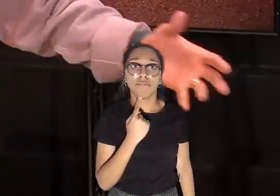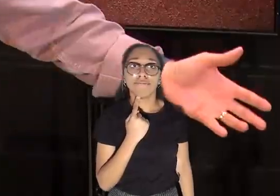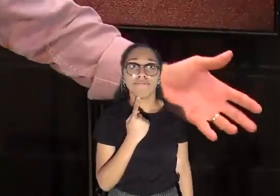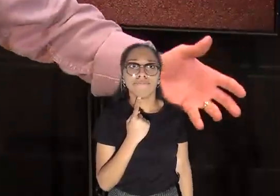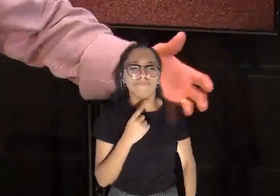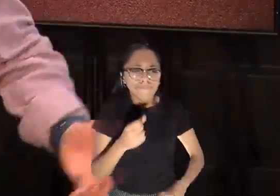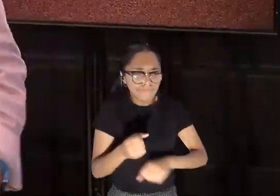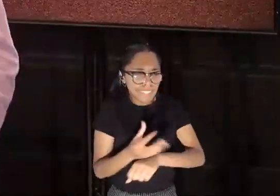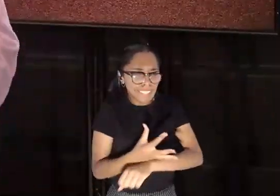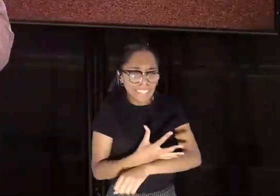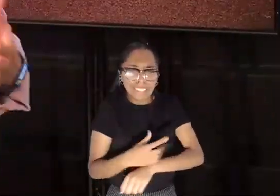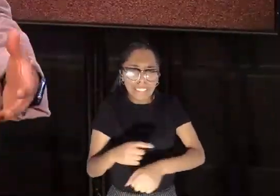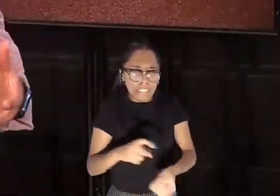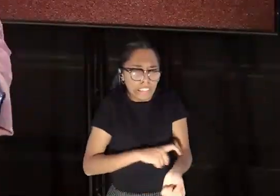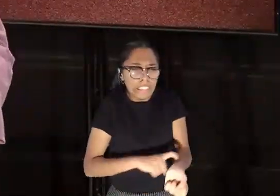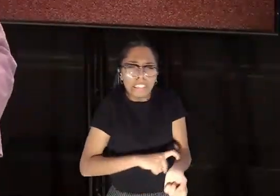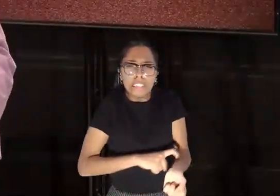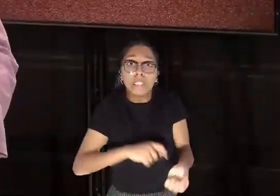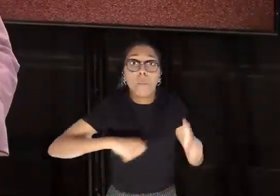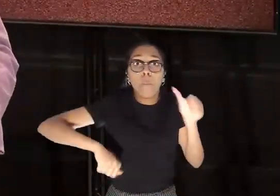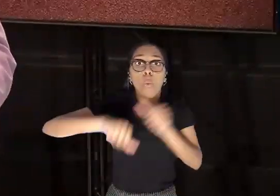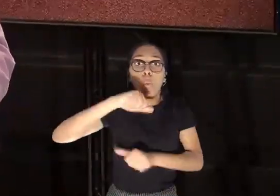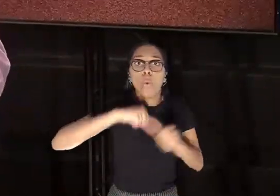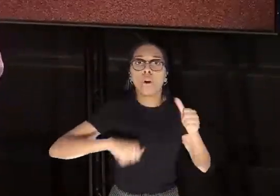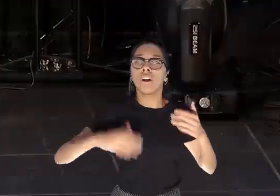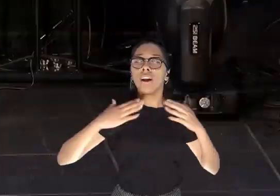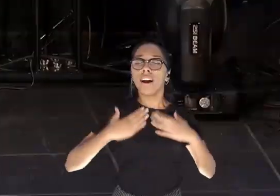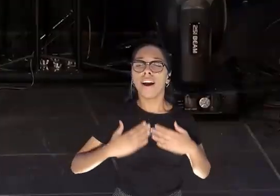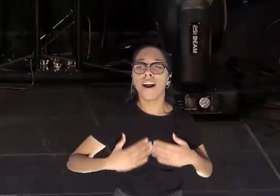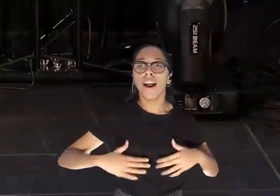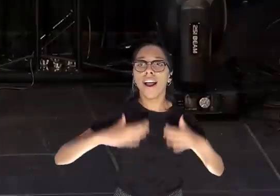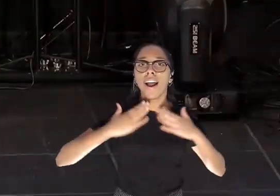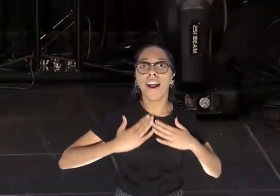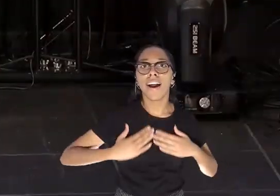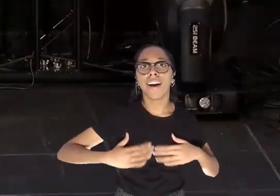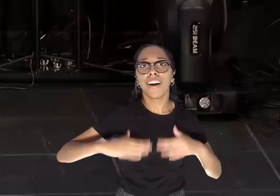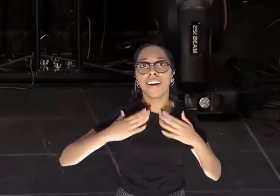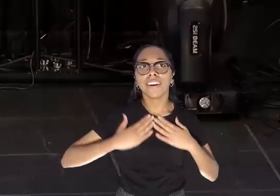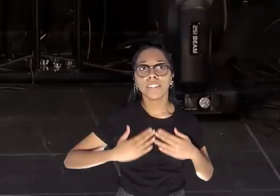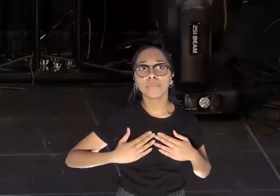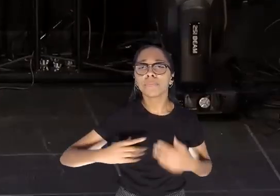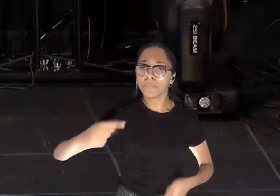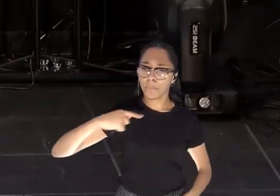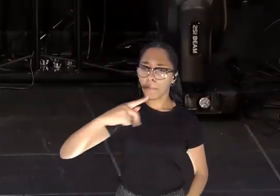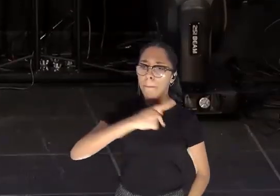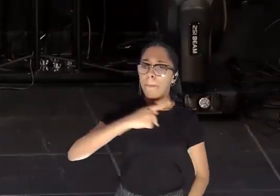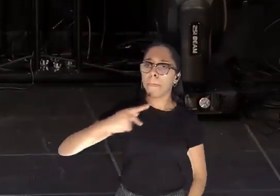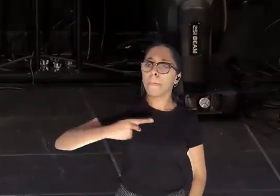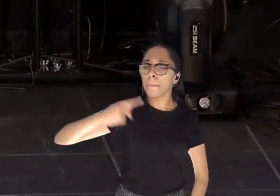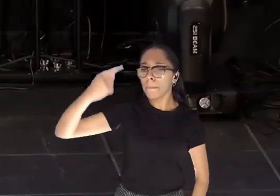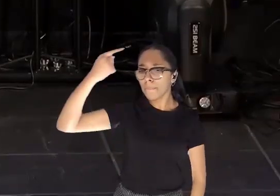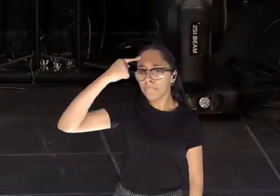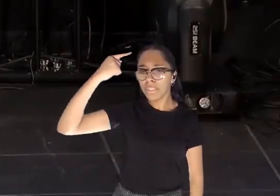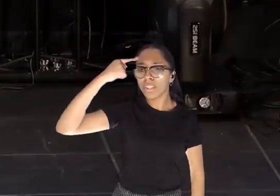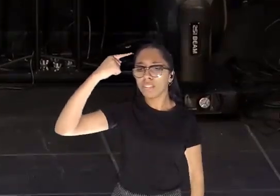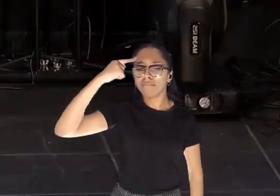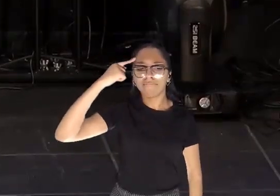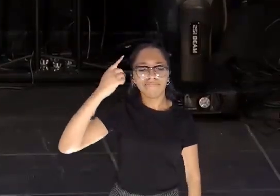muda o nosso caráter, muda tudo em nós. E eu estive pensando: Senhor, como a gente pode ser melhor como